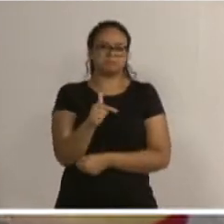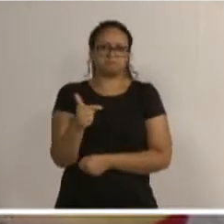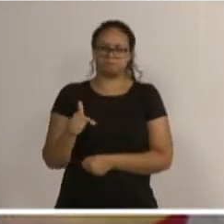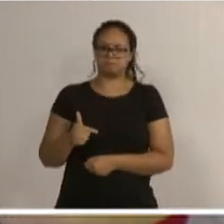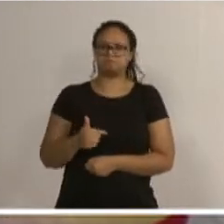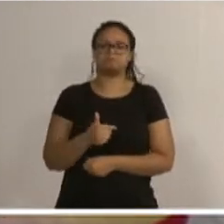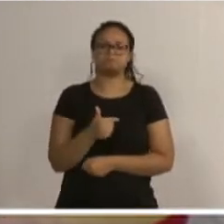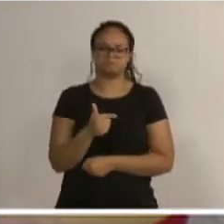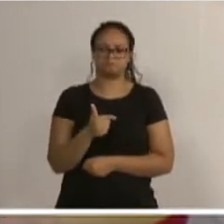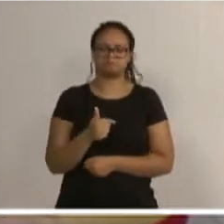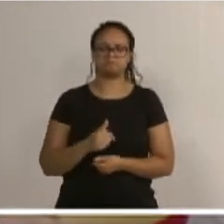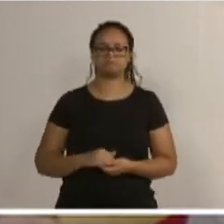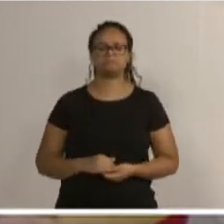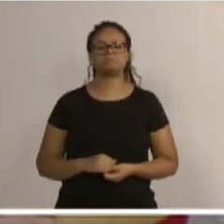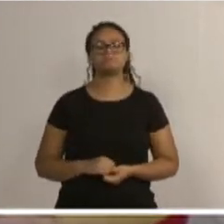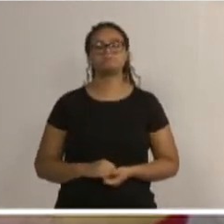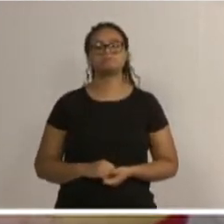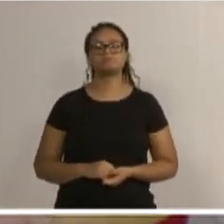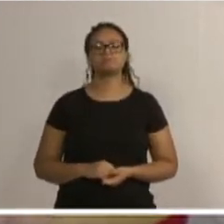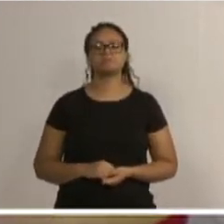trabalho exaustivo.